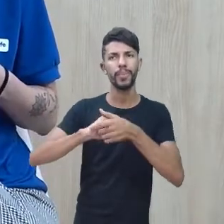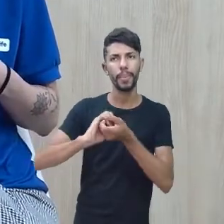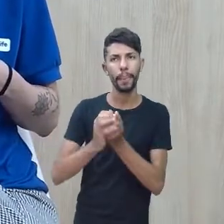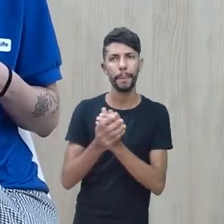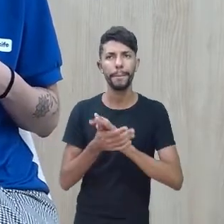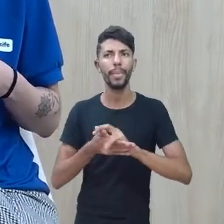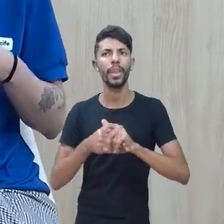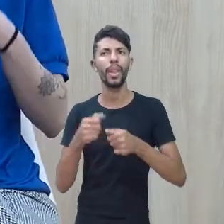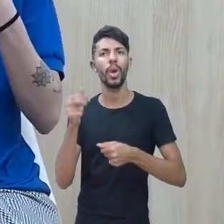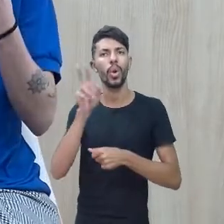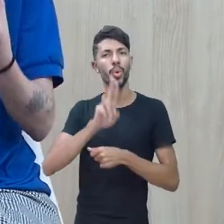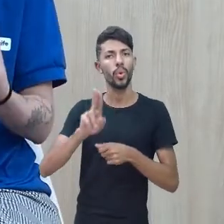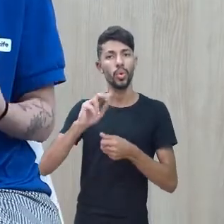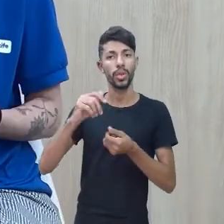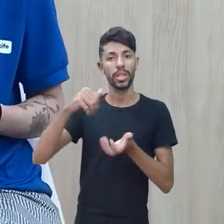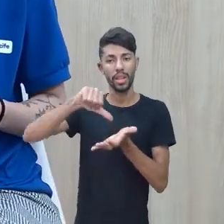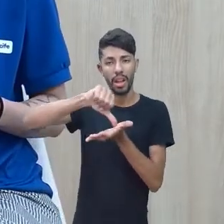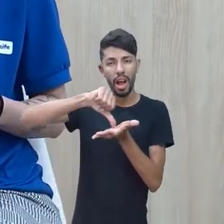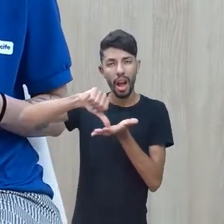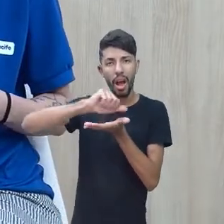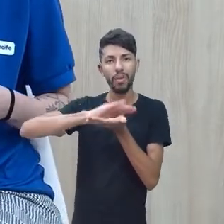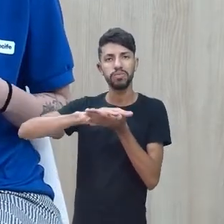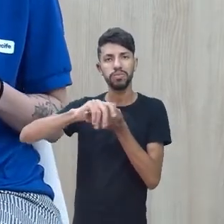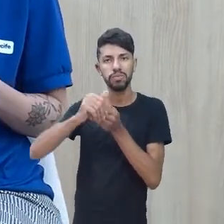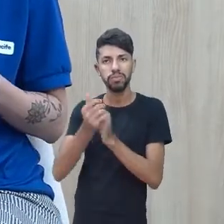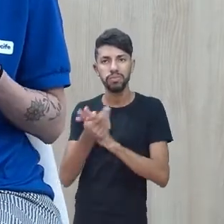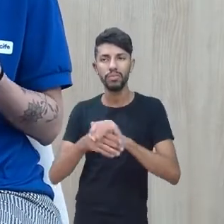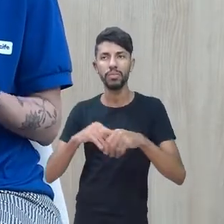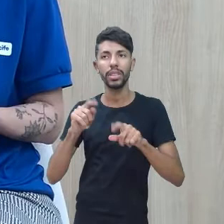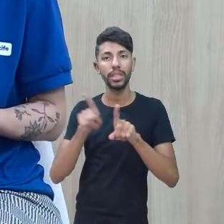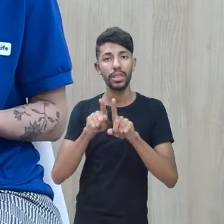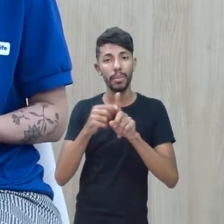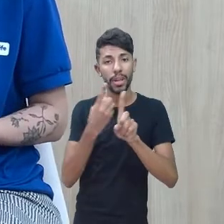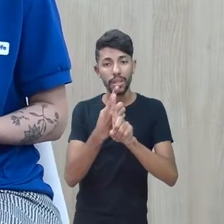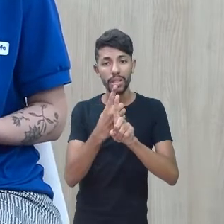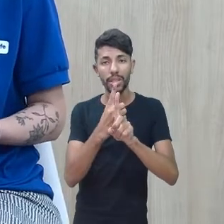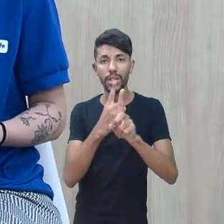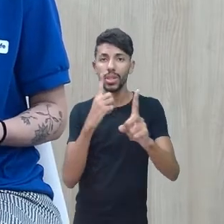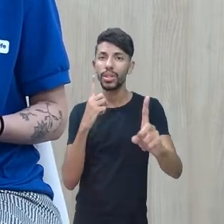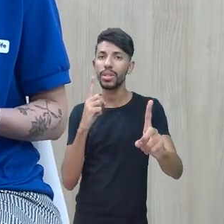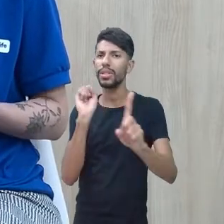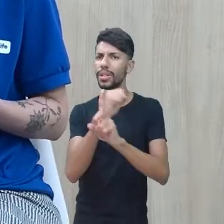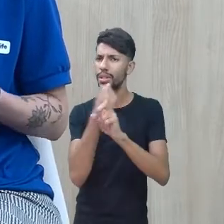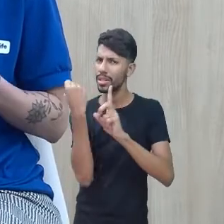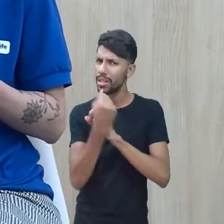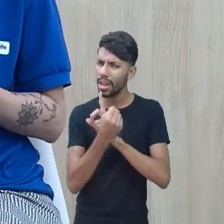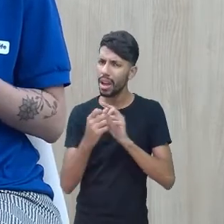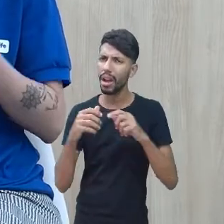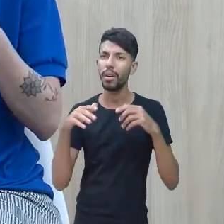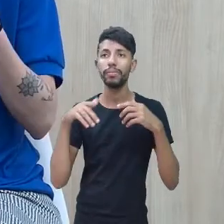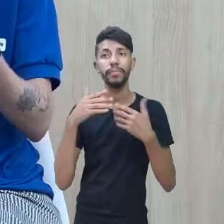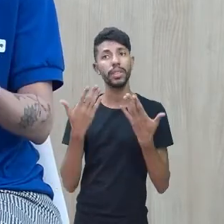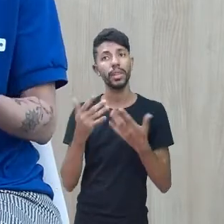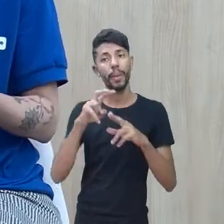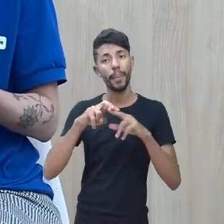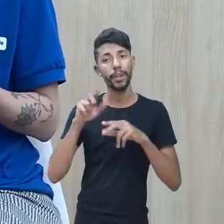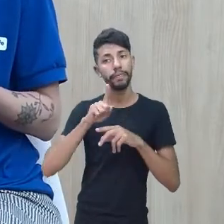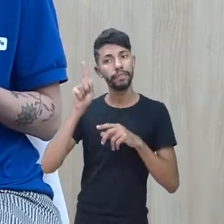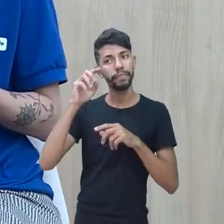passem álcool em gel, mantenham o distanciamento social. Lá eles respeitam mais, né, por conta deles já